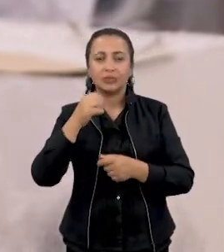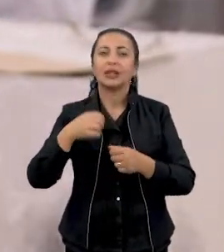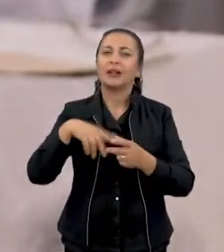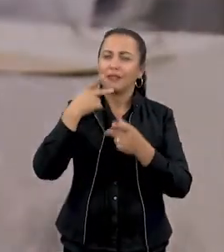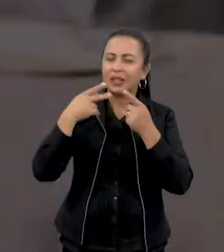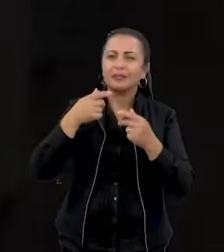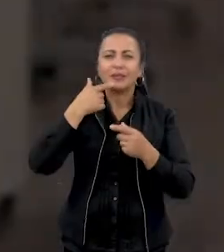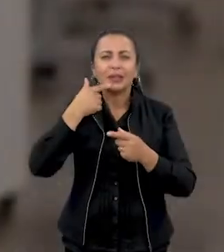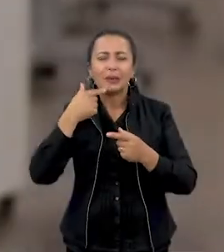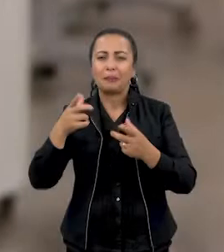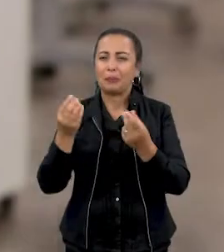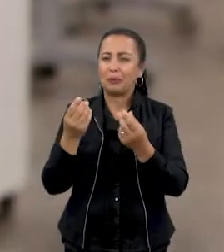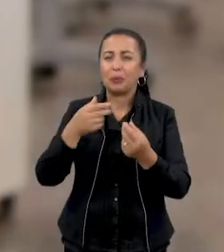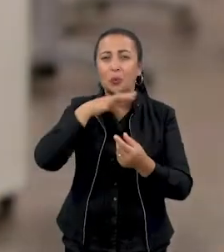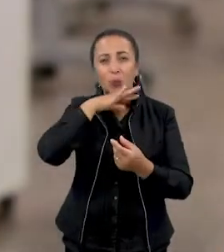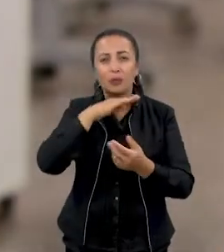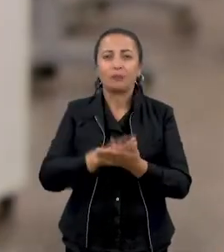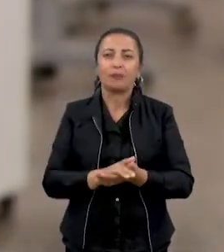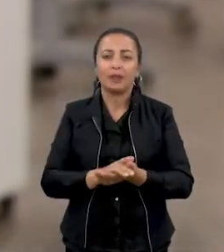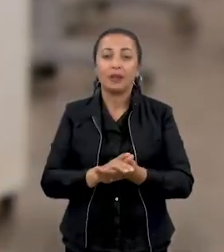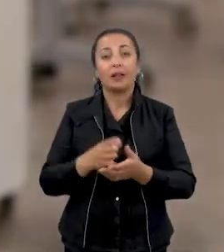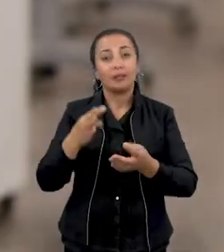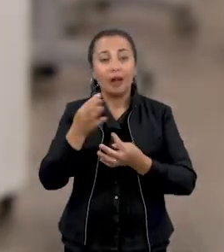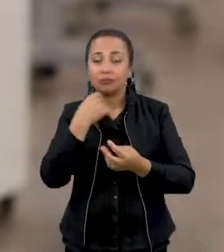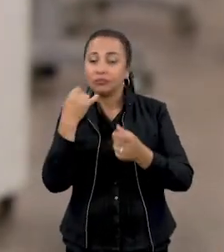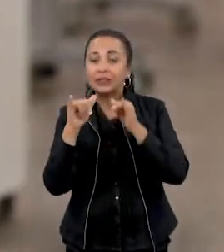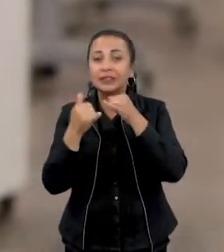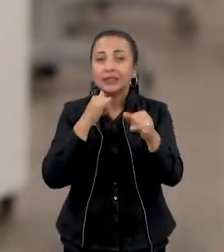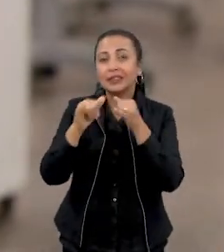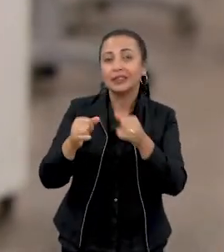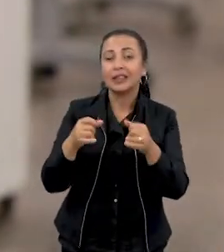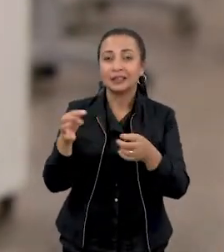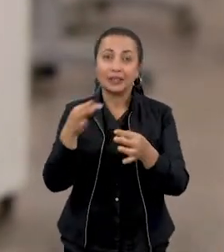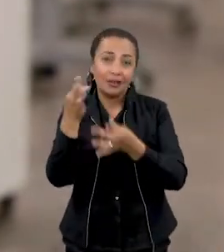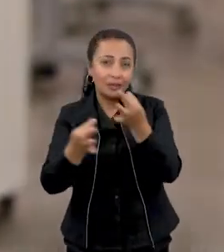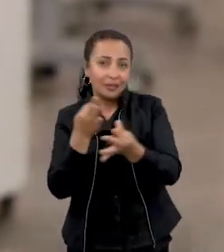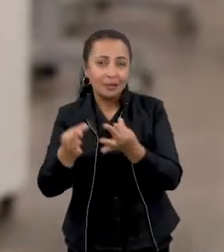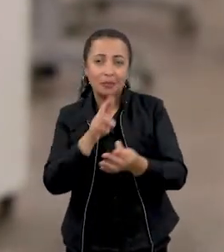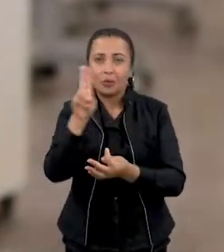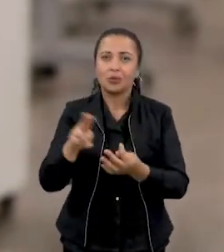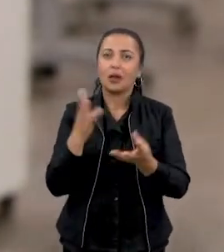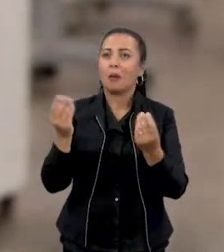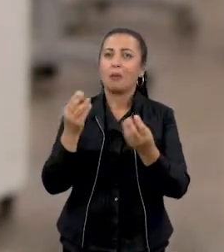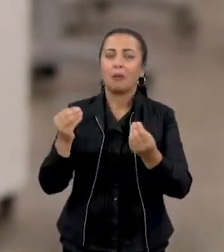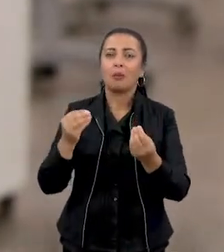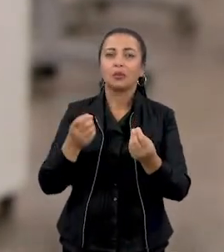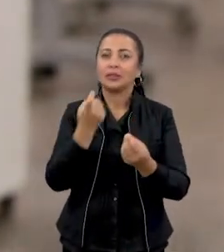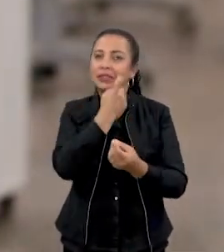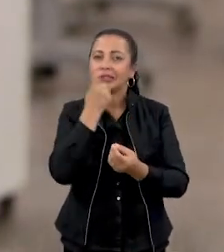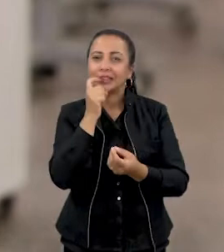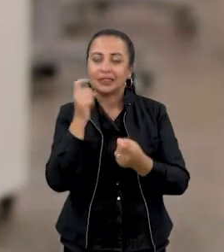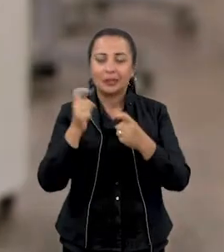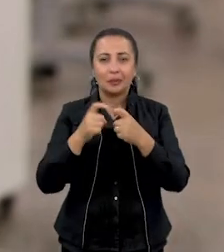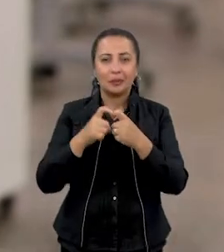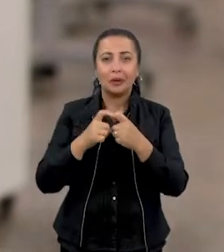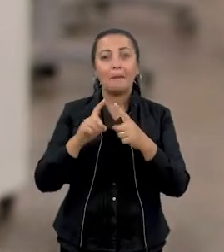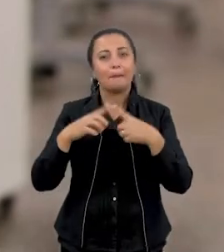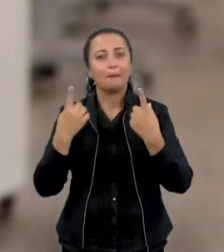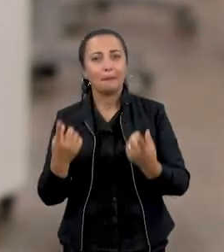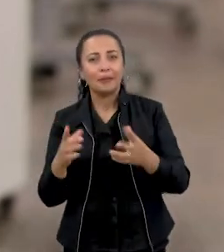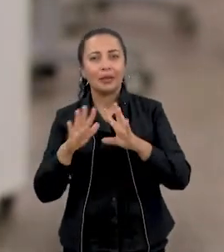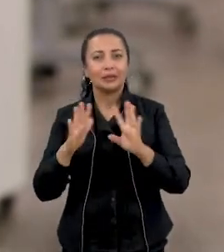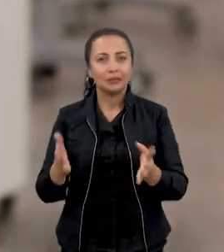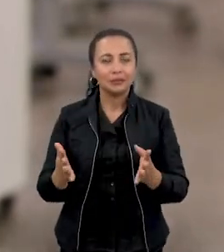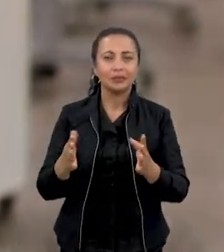muito do paladar. A laser terapia é um recurso que há muito tempo vem sendo utilizado na odontologia.